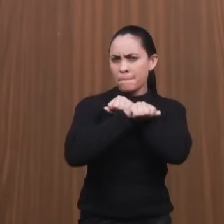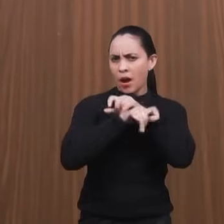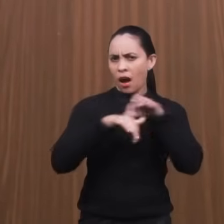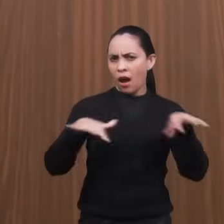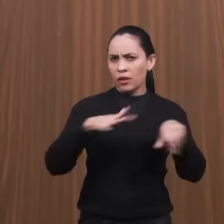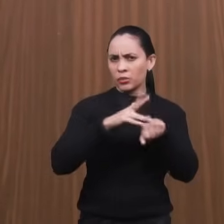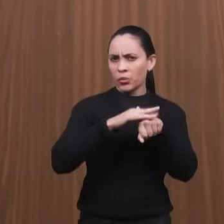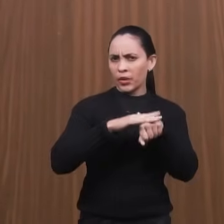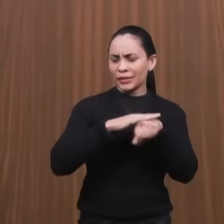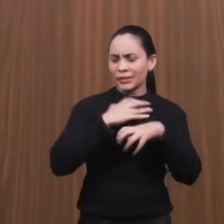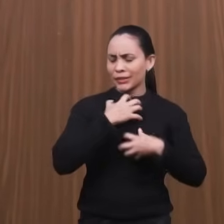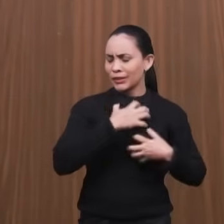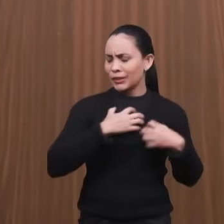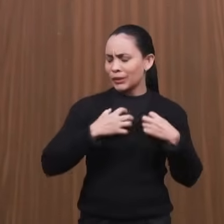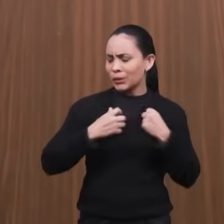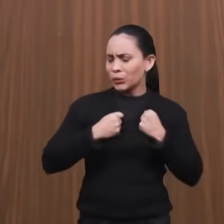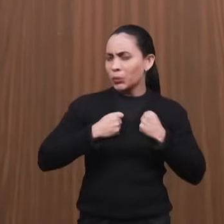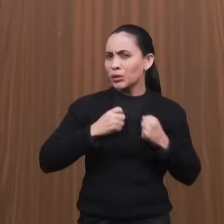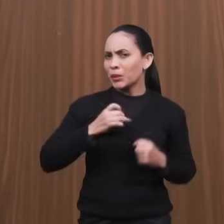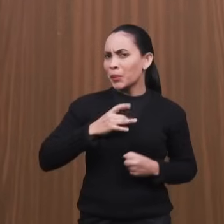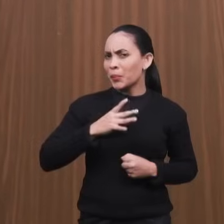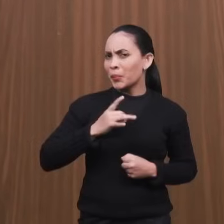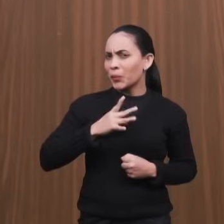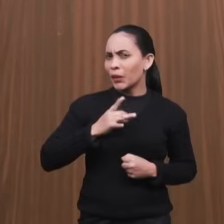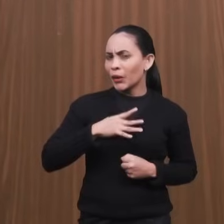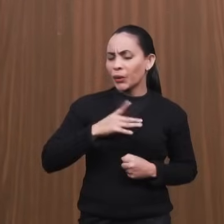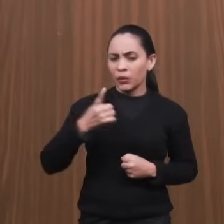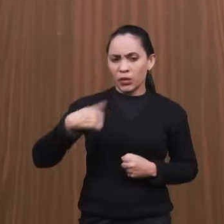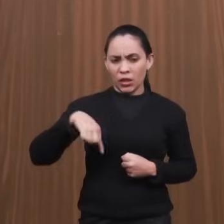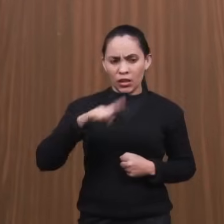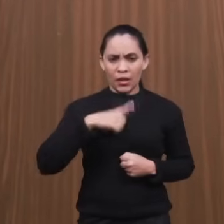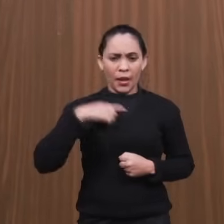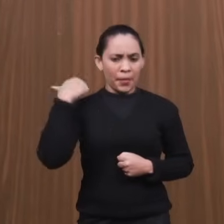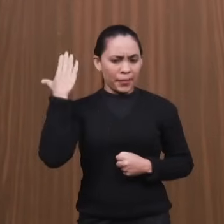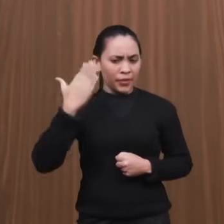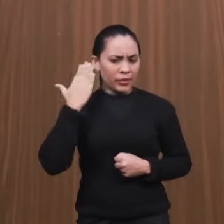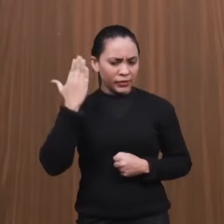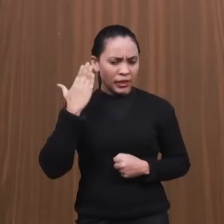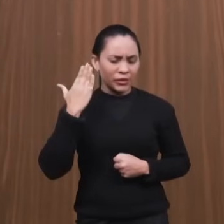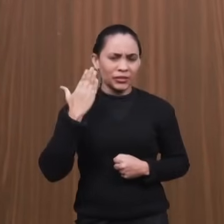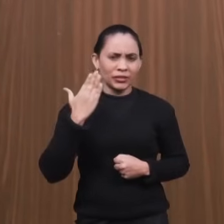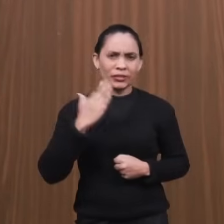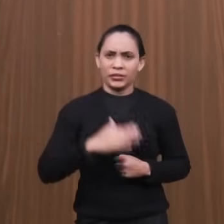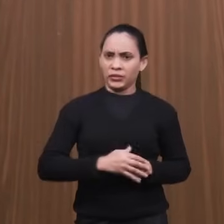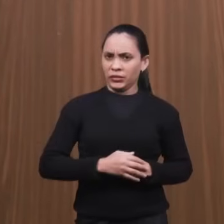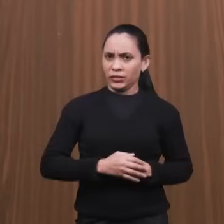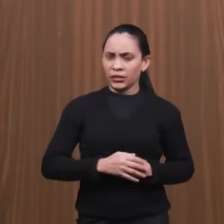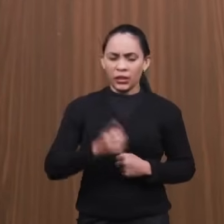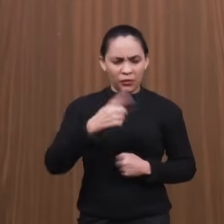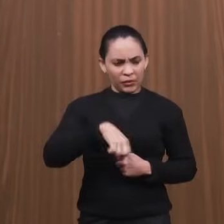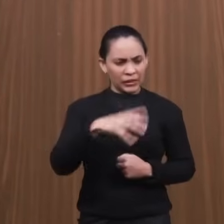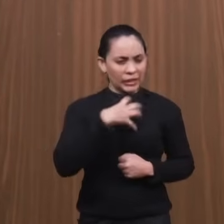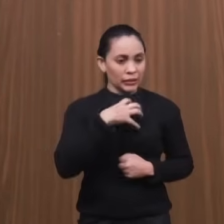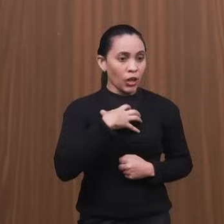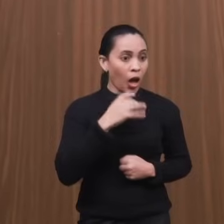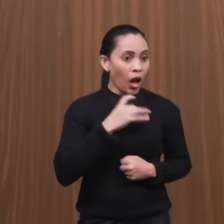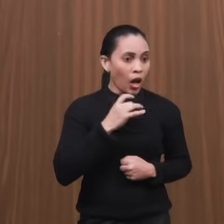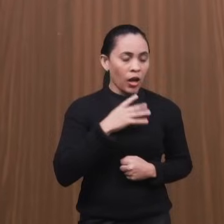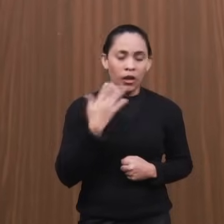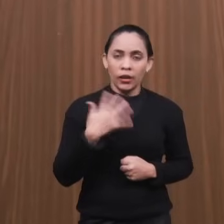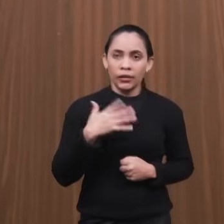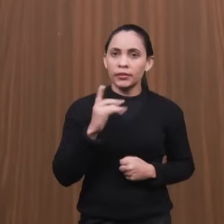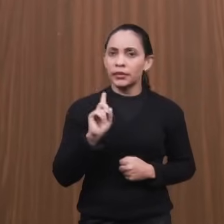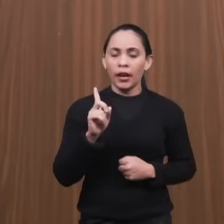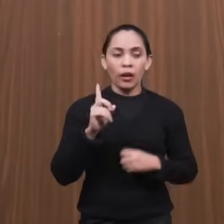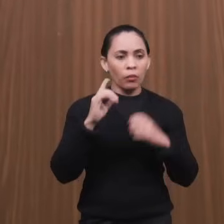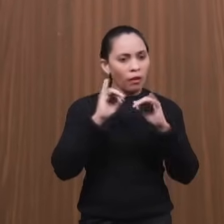angústia, medo. E nós não estamos aqui para pregar, para trazer uma mensagem de pessimismo, de forma nenhuma, mas uma